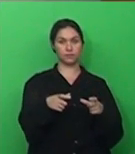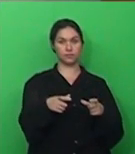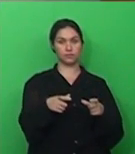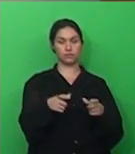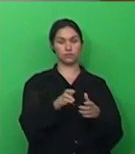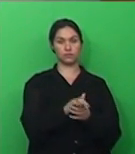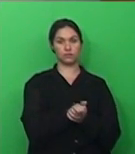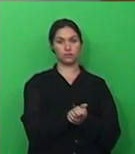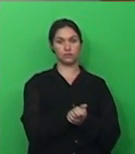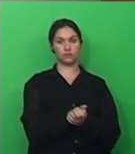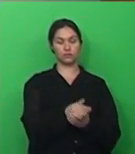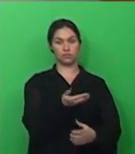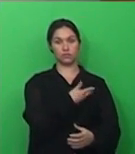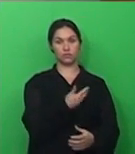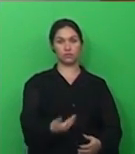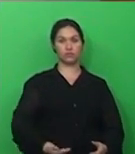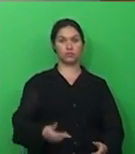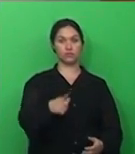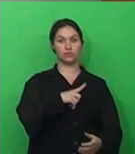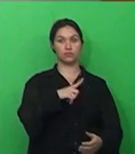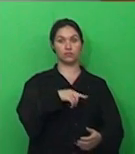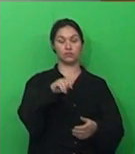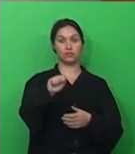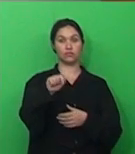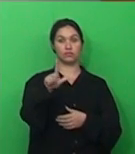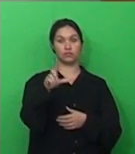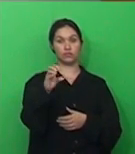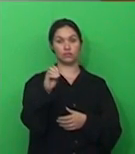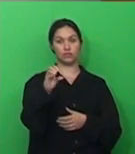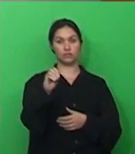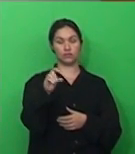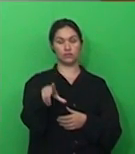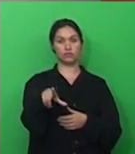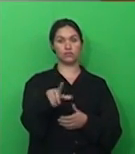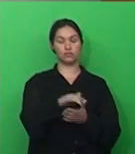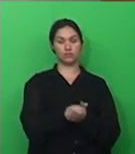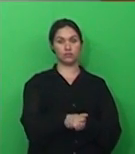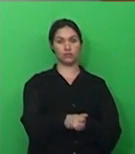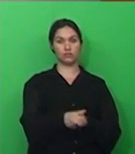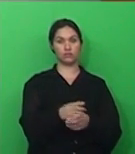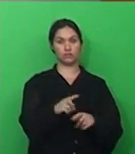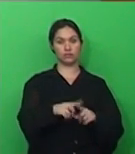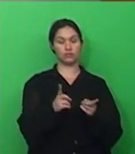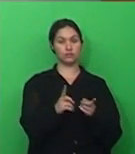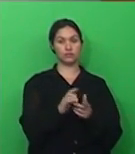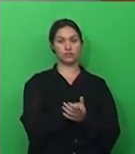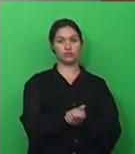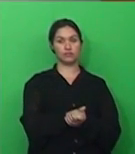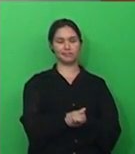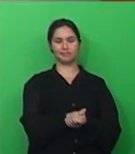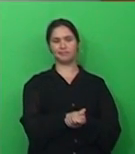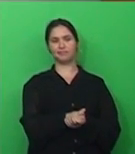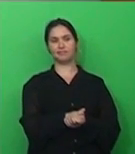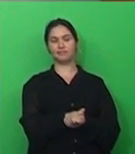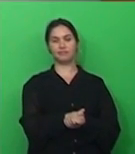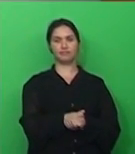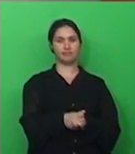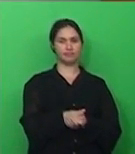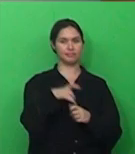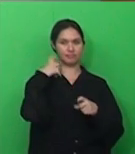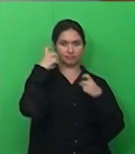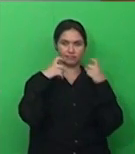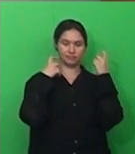um gel para que a gente possa fazer isso. Então é muito estranho que um veto venha de